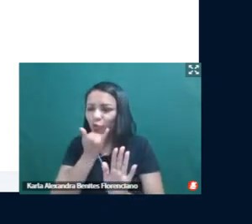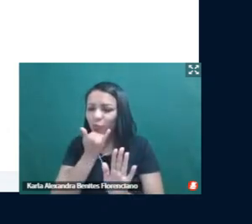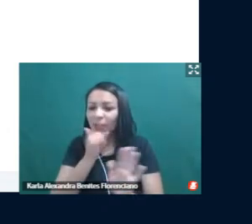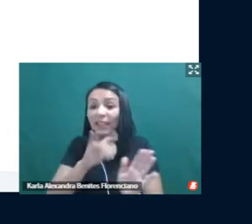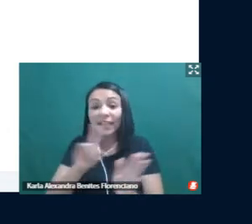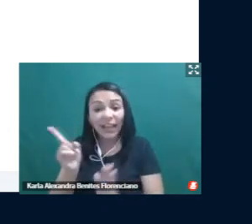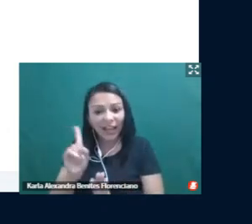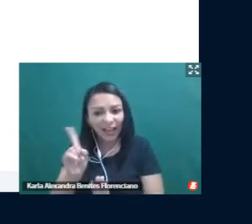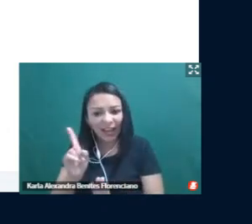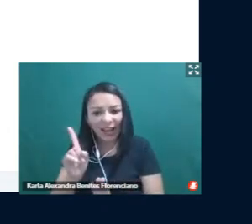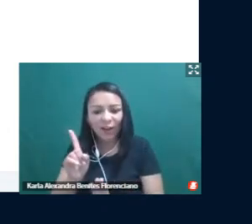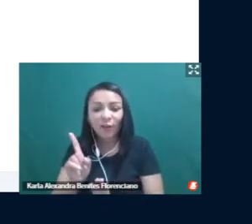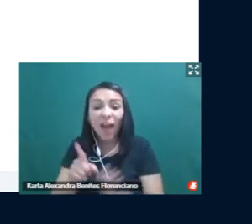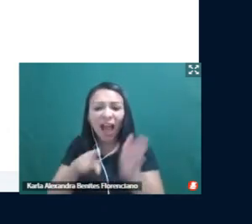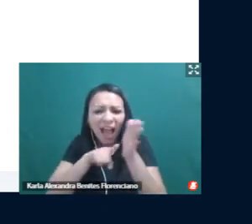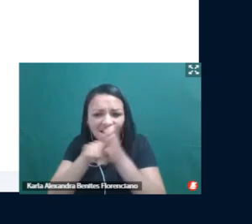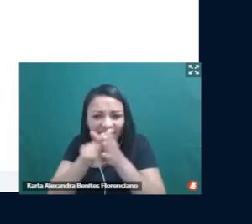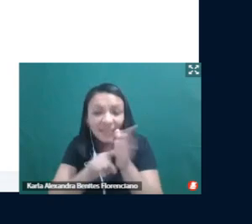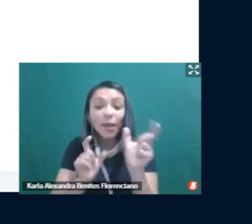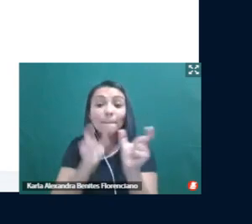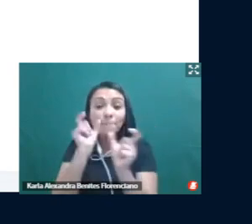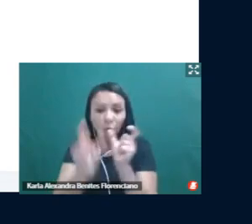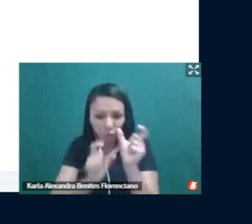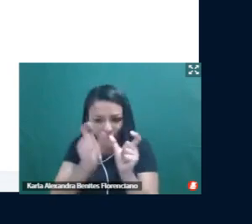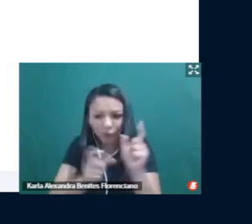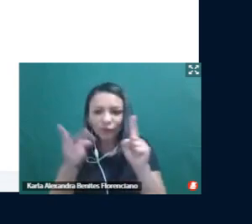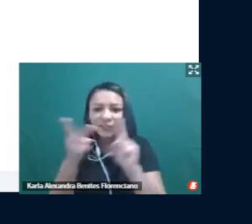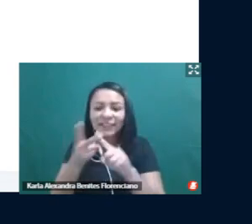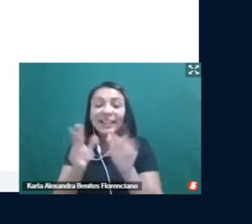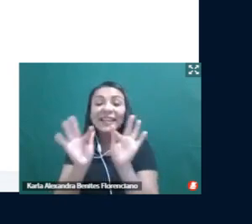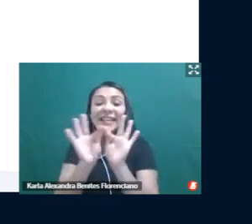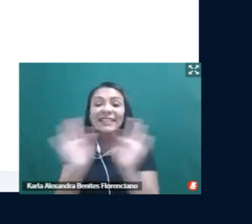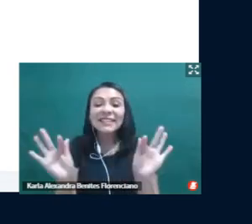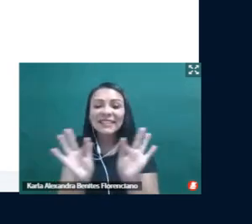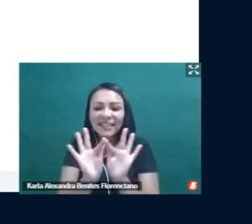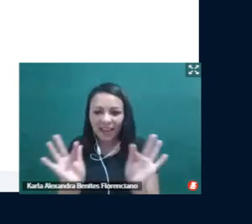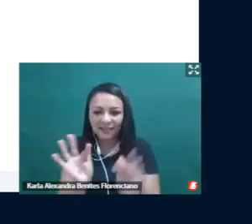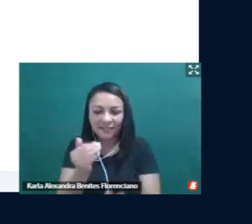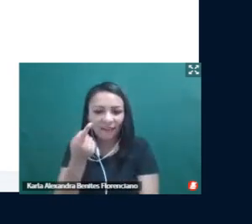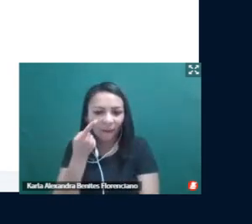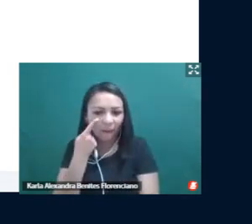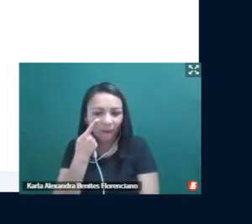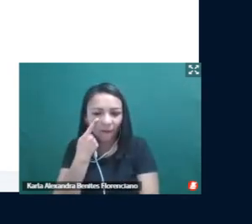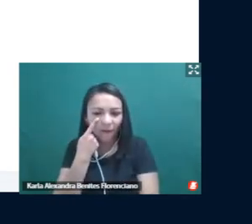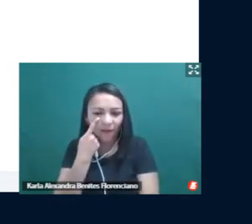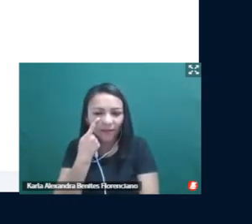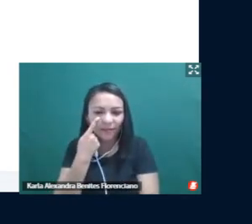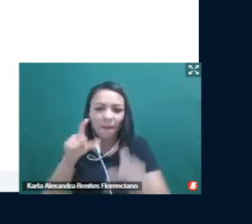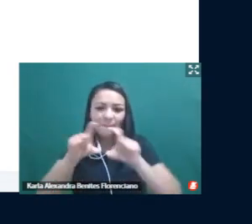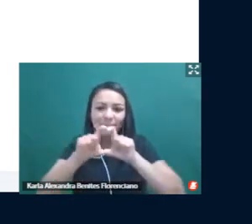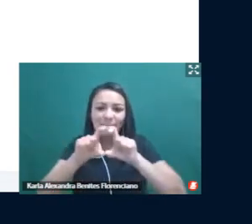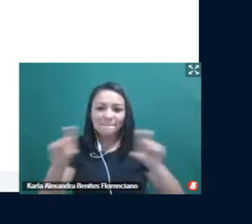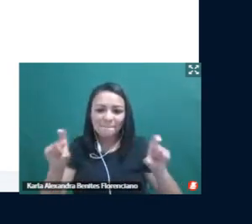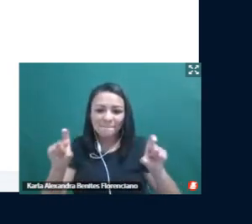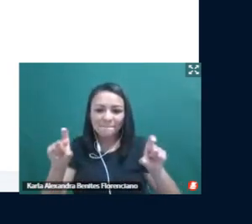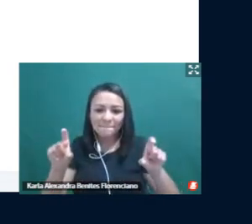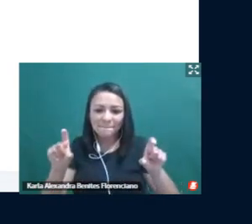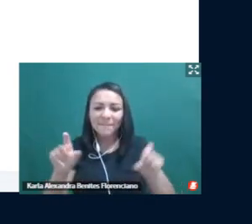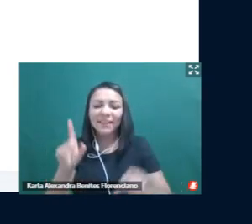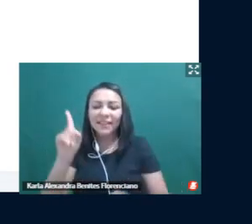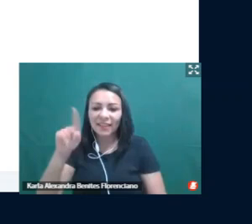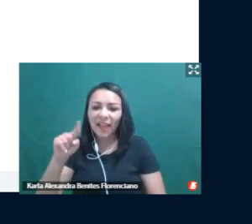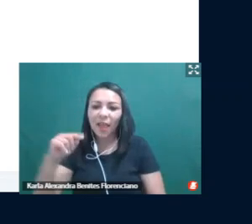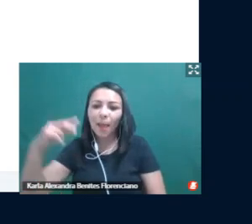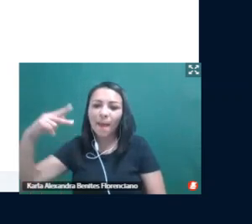morfológica e sintática de uma oração com predicado nominal. Tá?